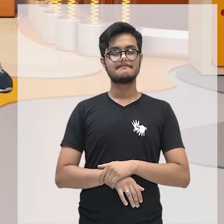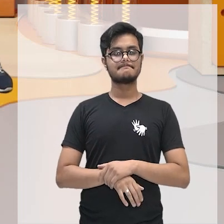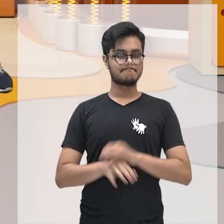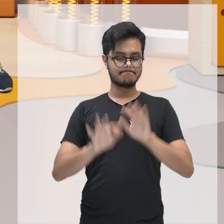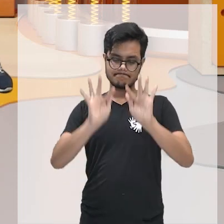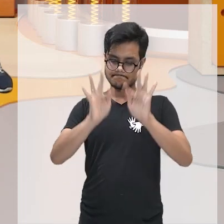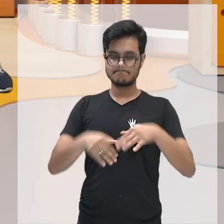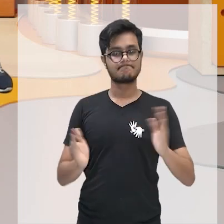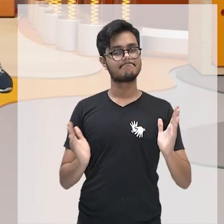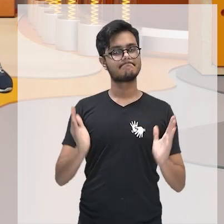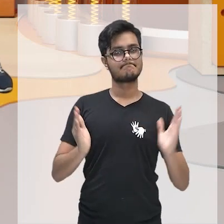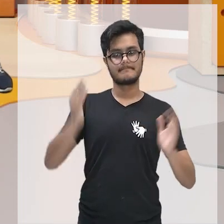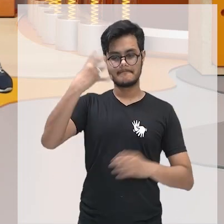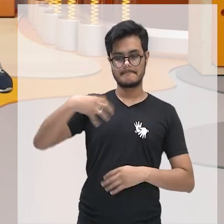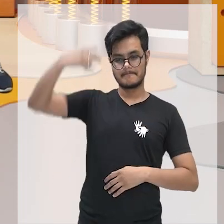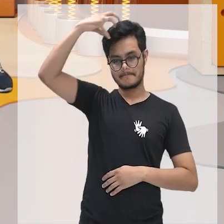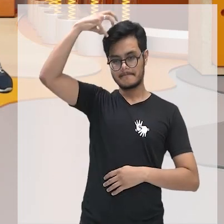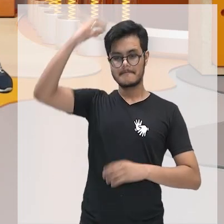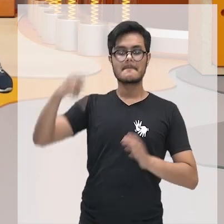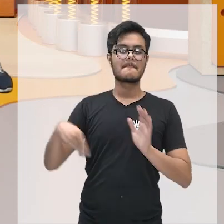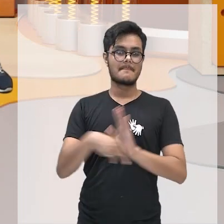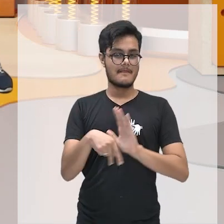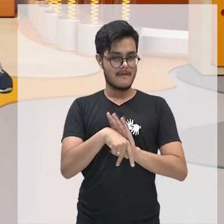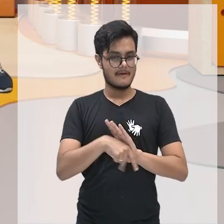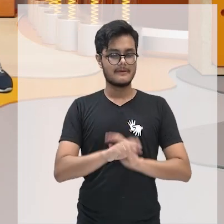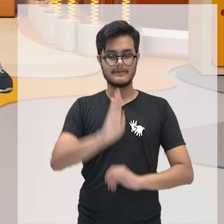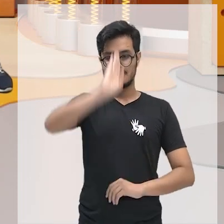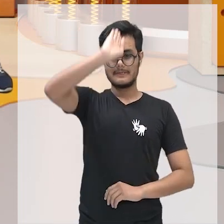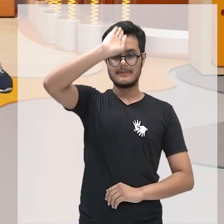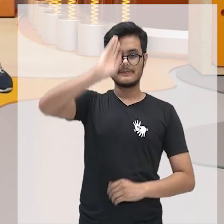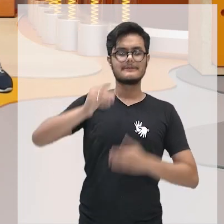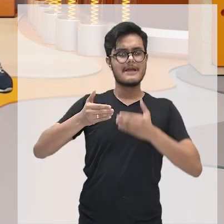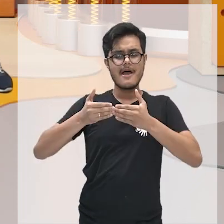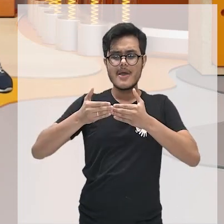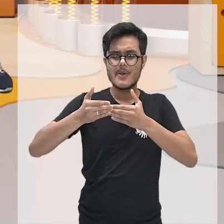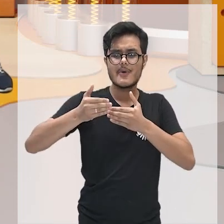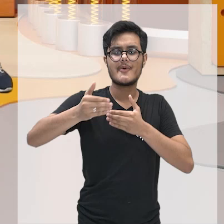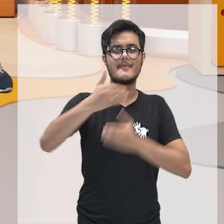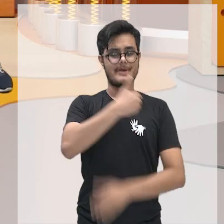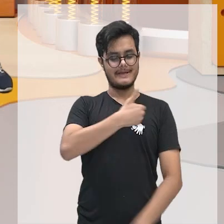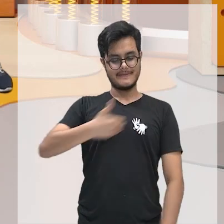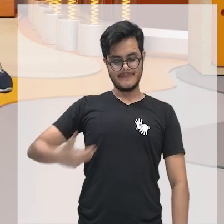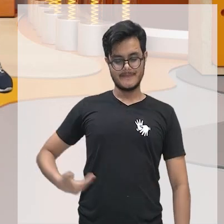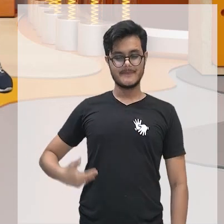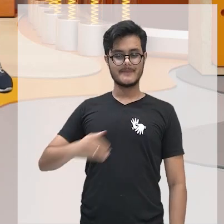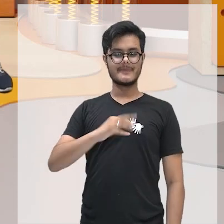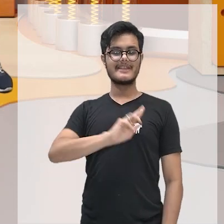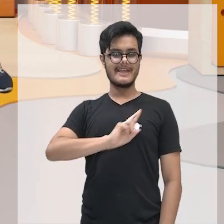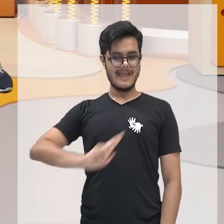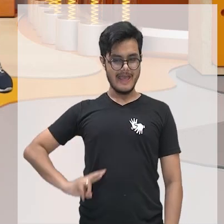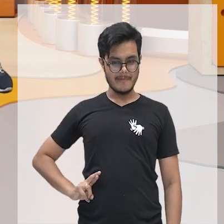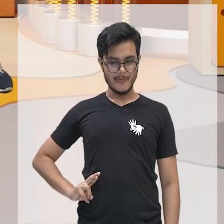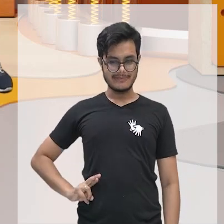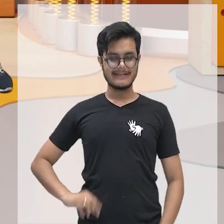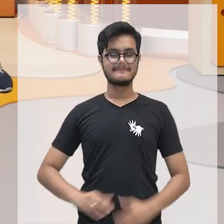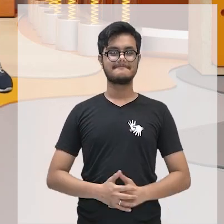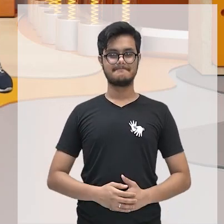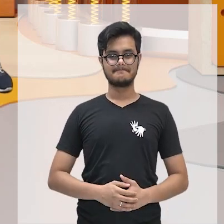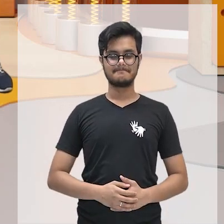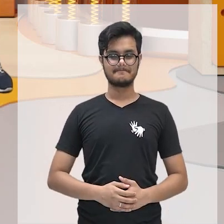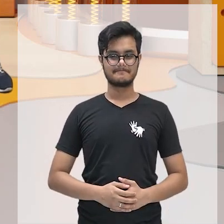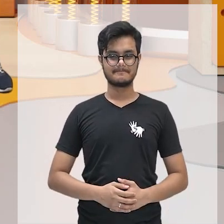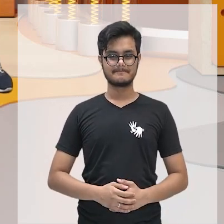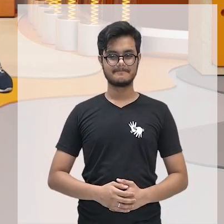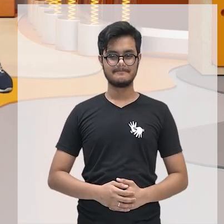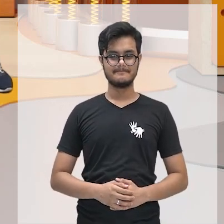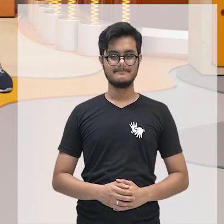do período dos Reis de Roma e tendo início a uma nova forma de governo em Roma tá